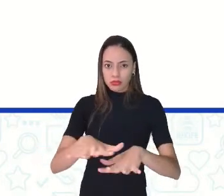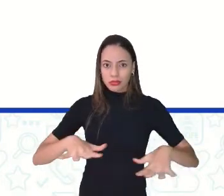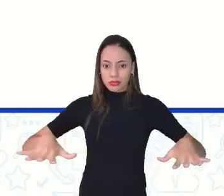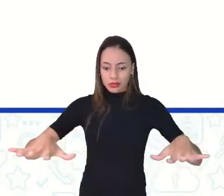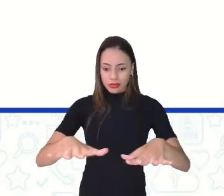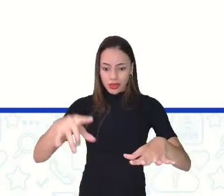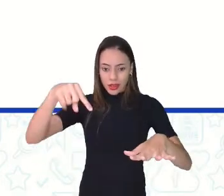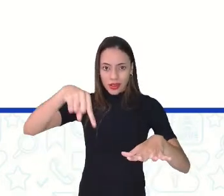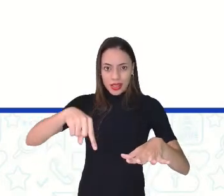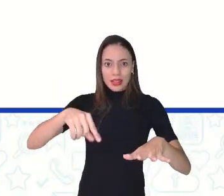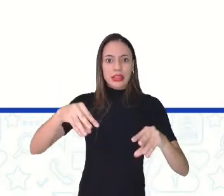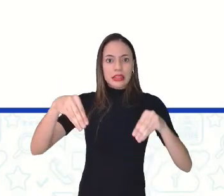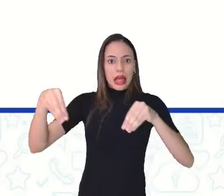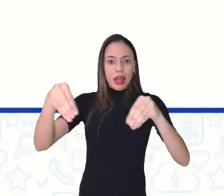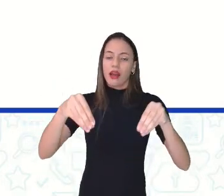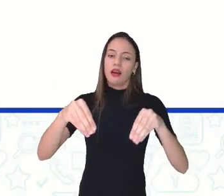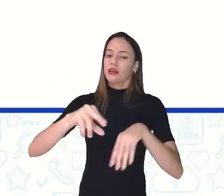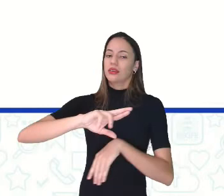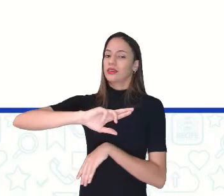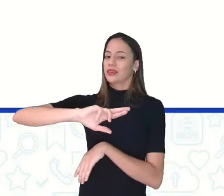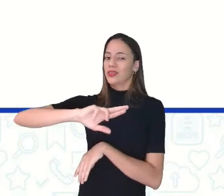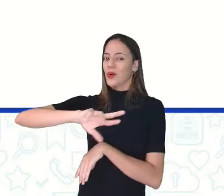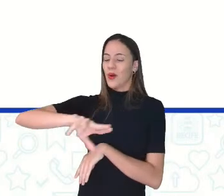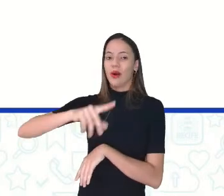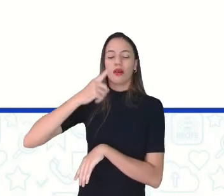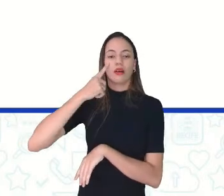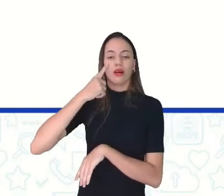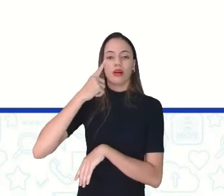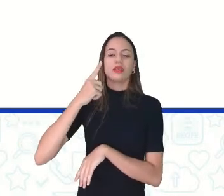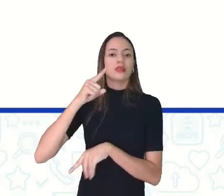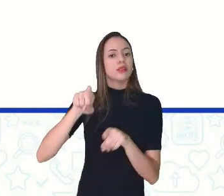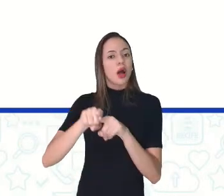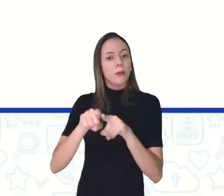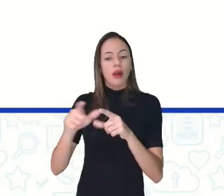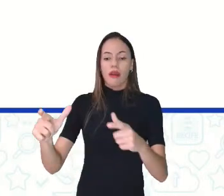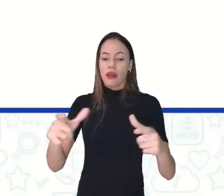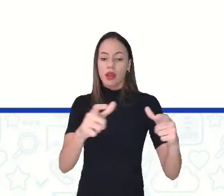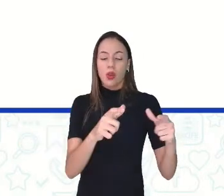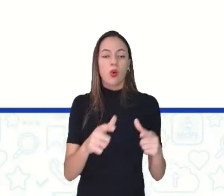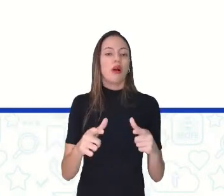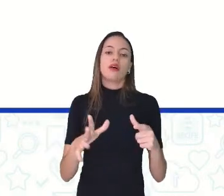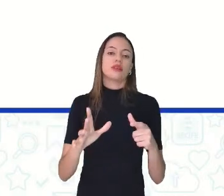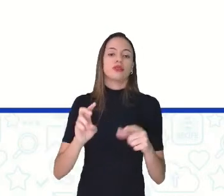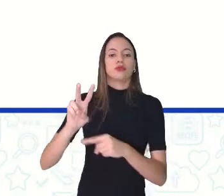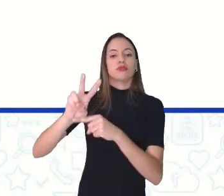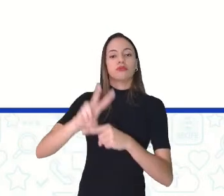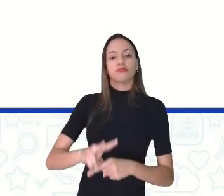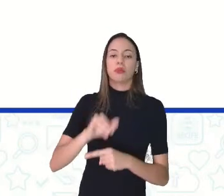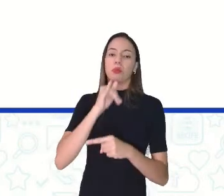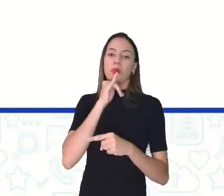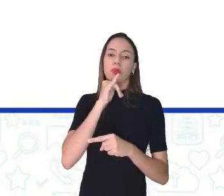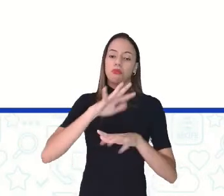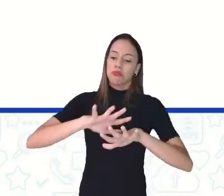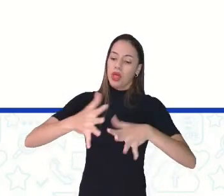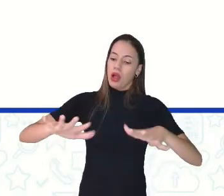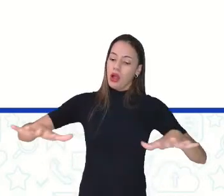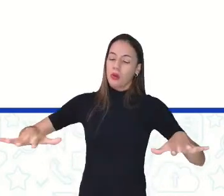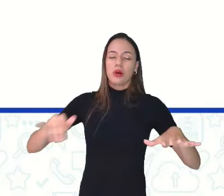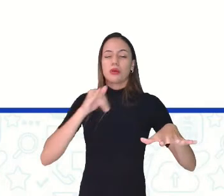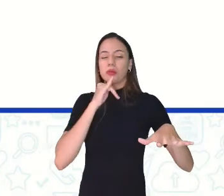tá? Também conservamos, né, temos unidades de conservação em ambientes aquáticos. Então, ó, temos aí cerca